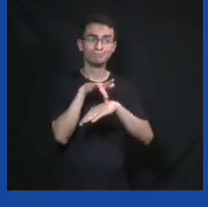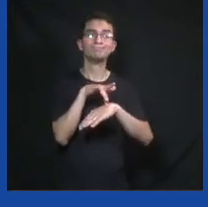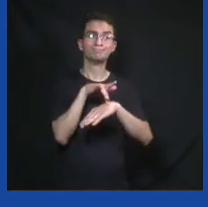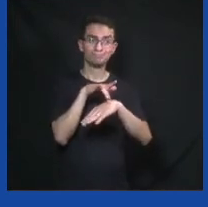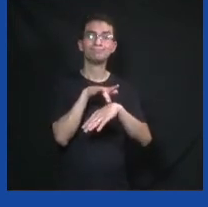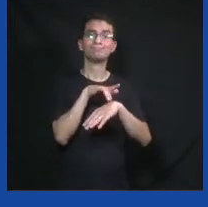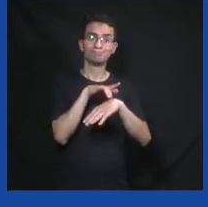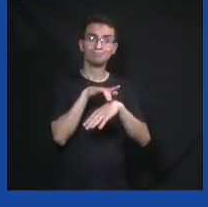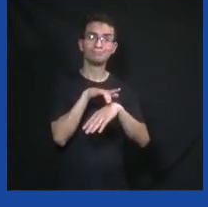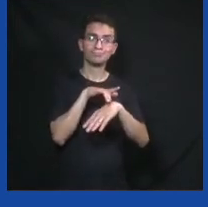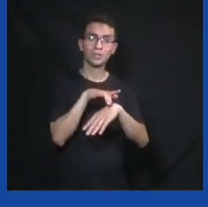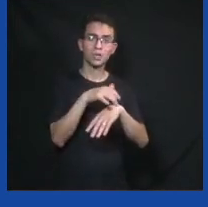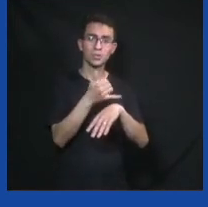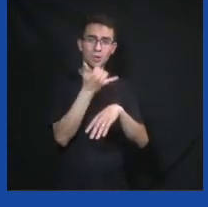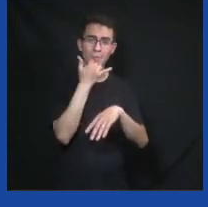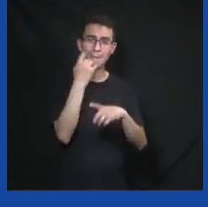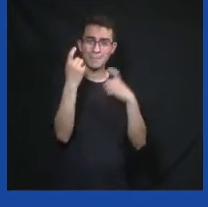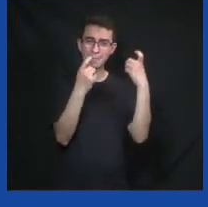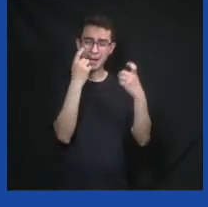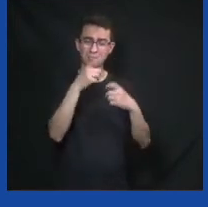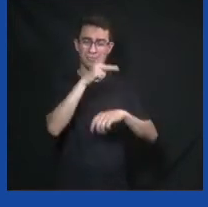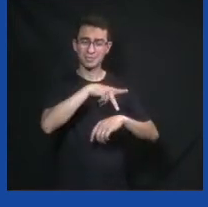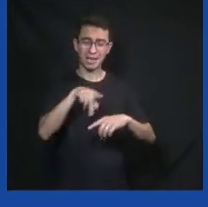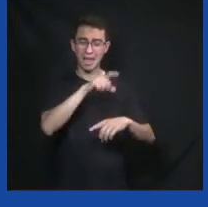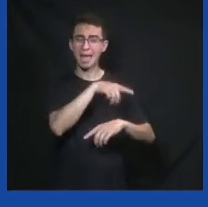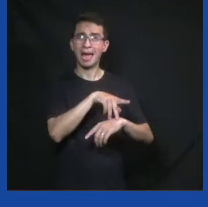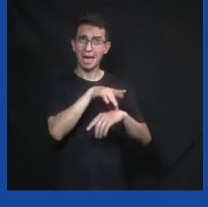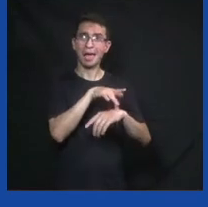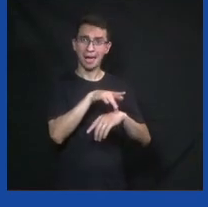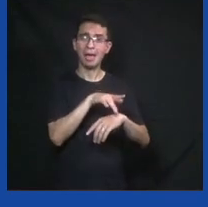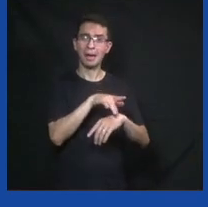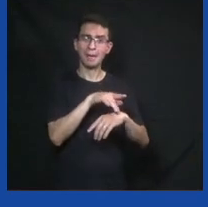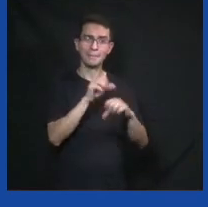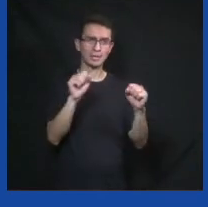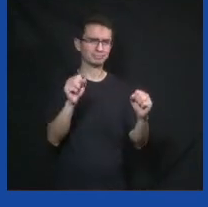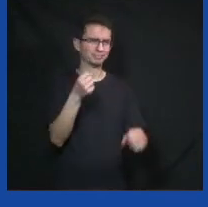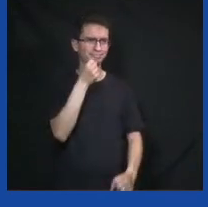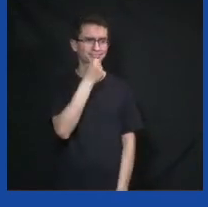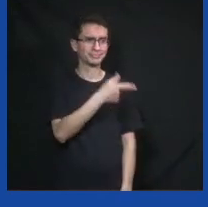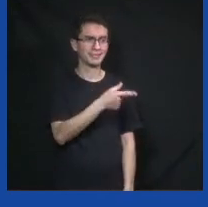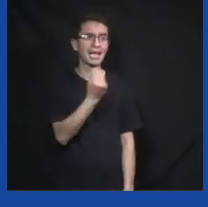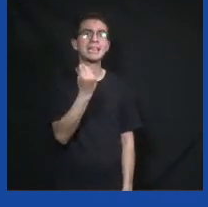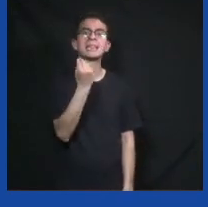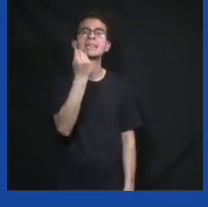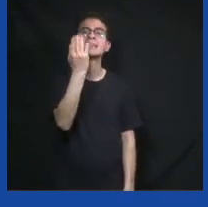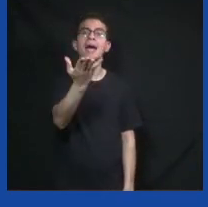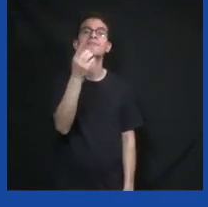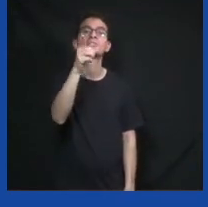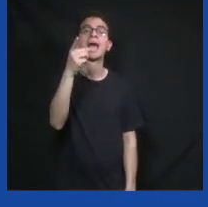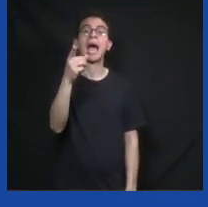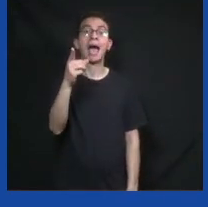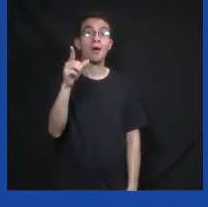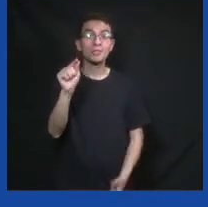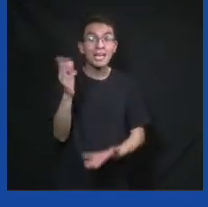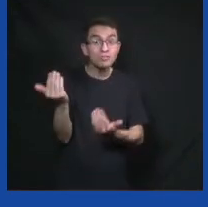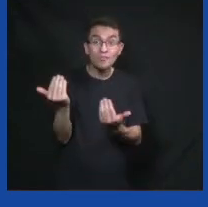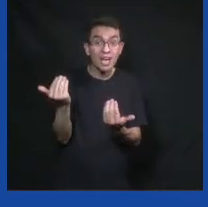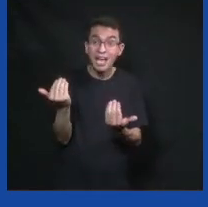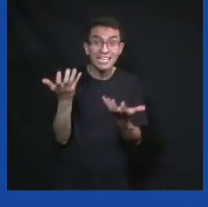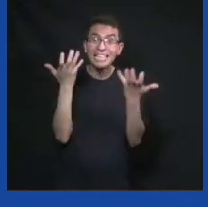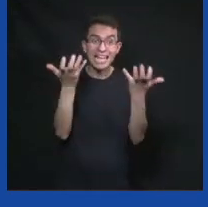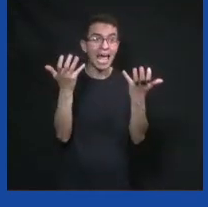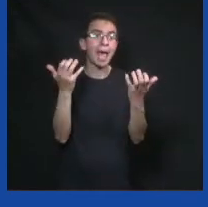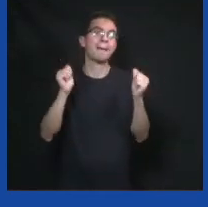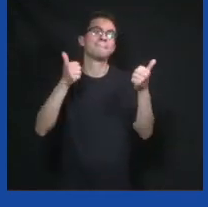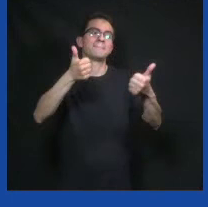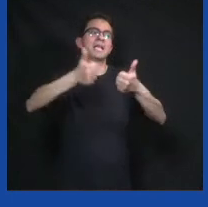Se preocupa com o professor. Continua preocupado com o professor. E dá um desse de presente para a molecada, porque é tudo isso que a molecada quer e merece,